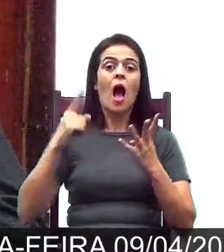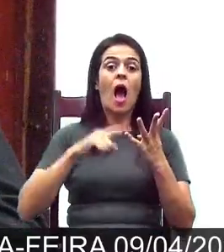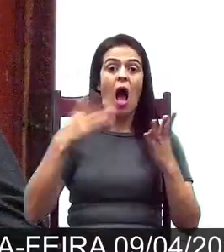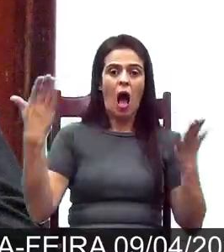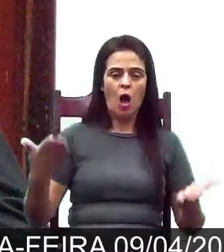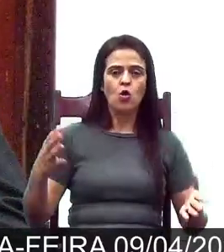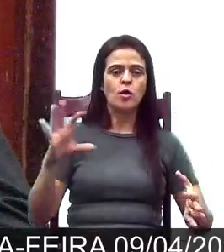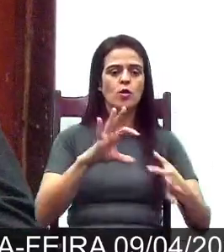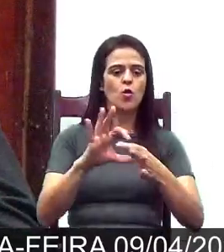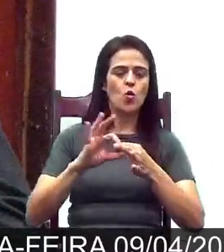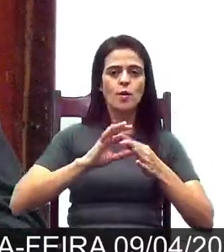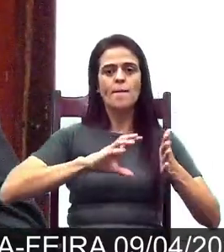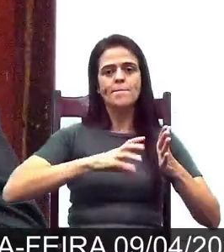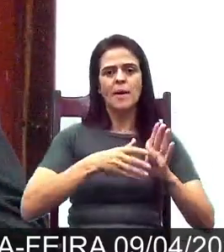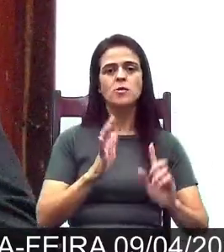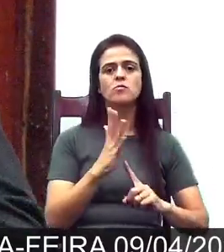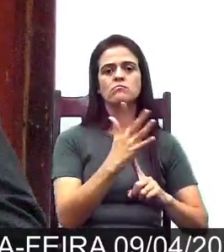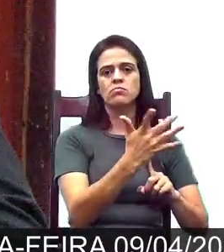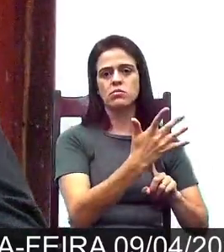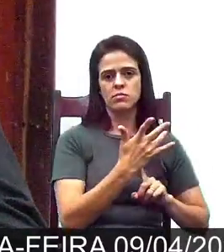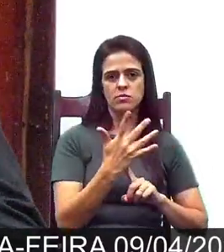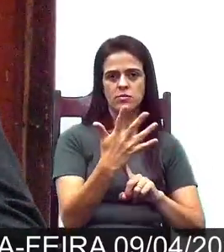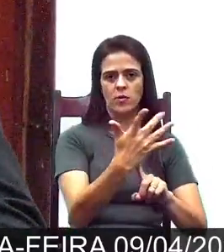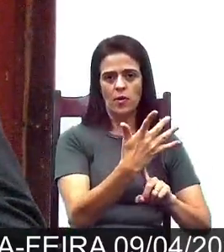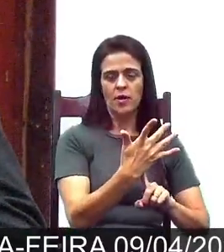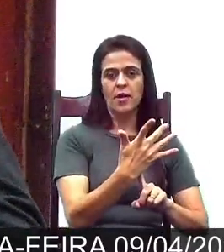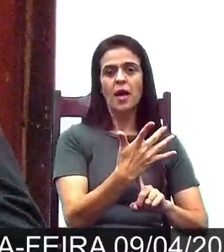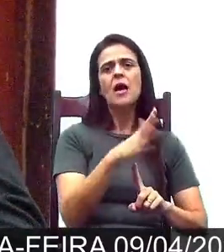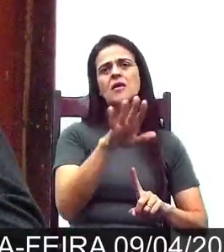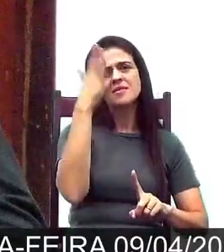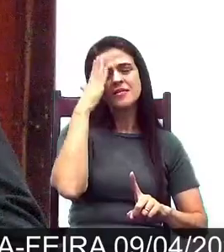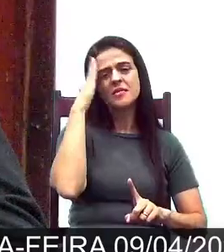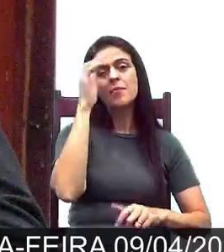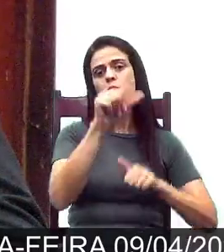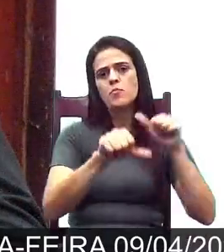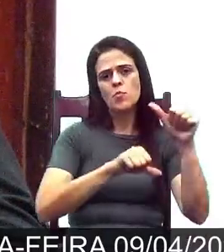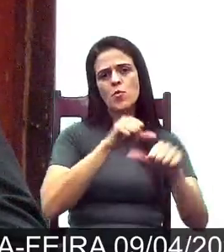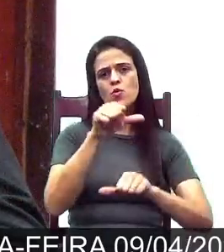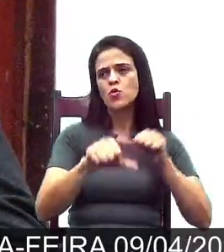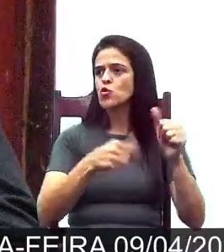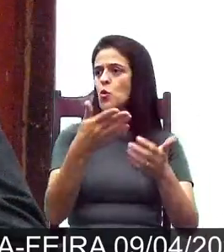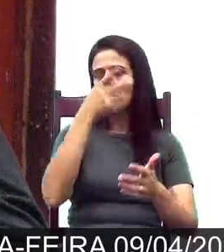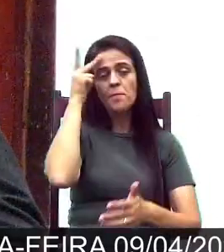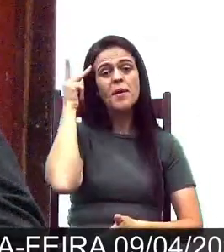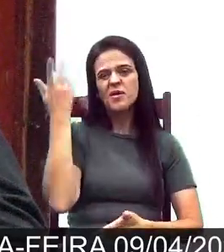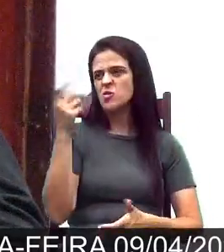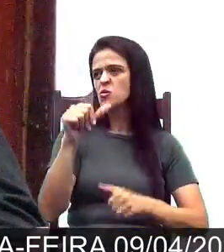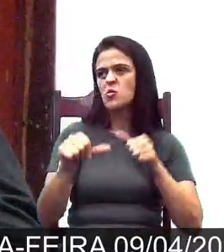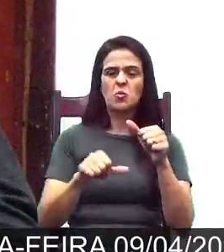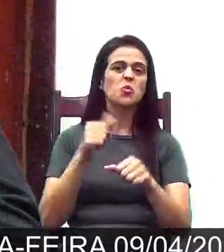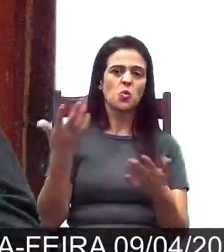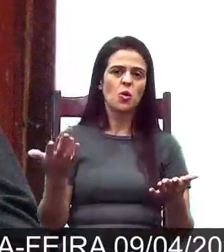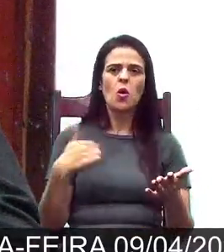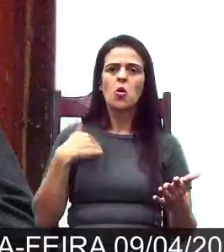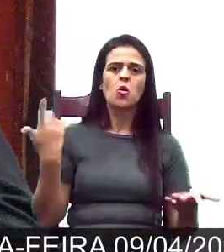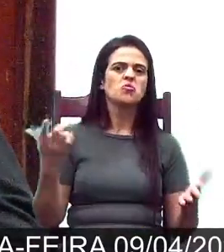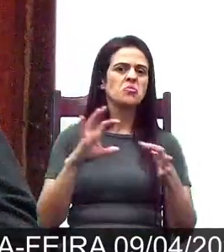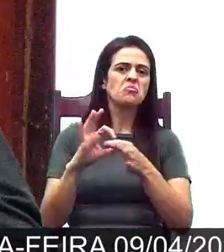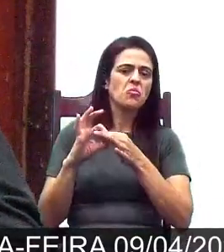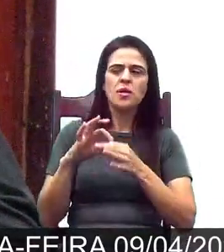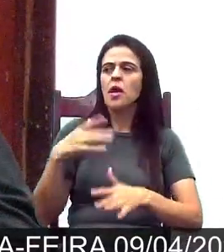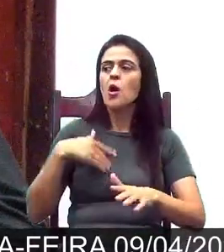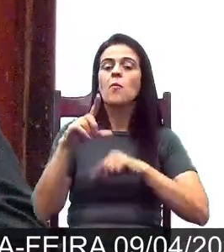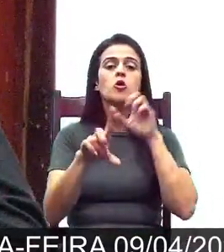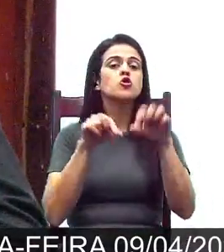que 90% aqui, pela legislação, mudou de partido, né? Então, hoje não tem coligação mais,